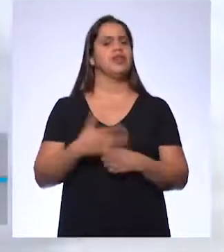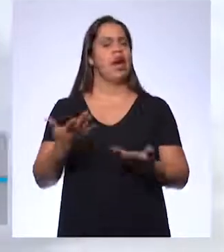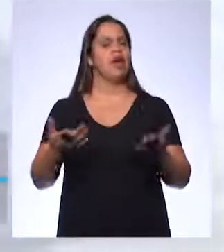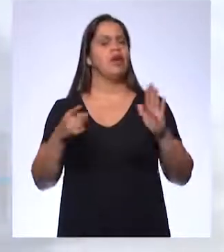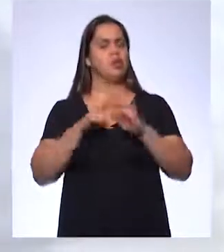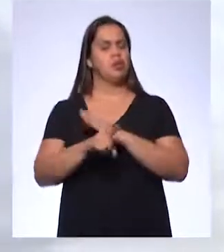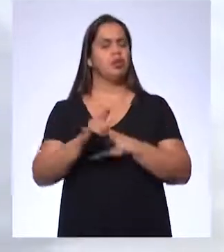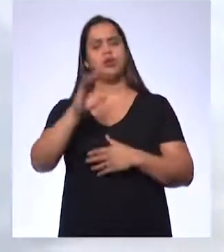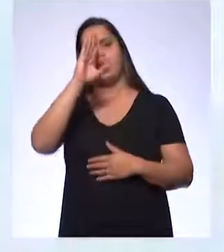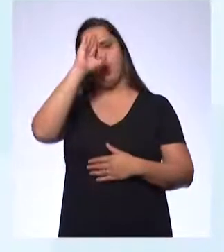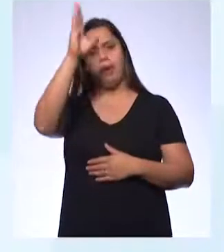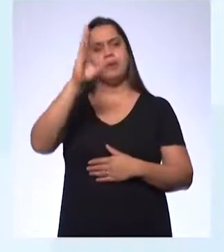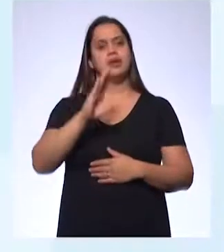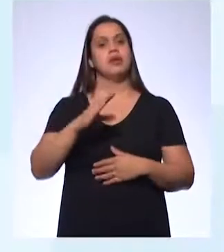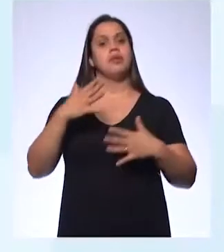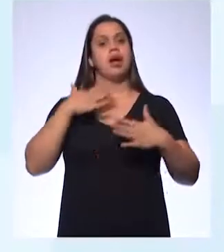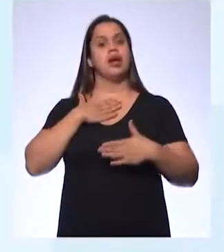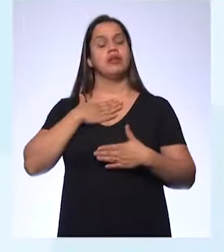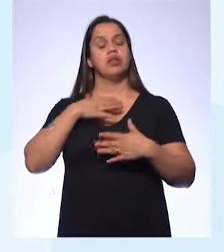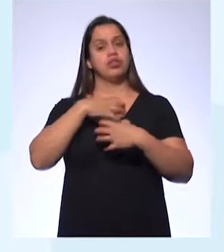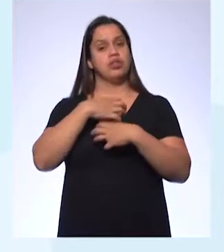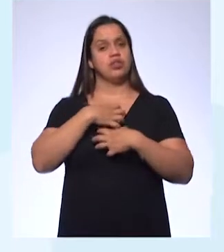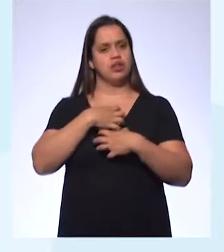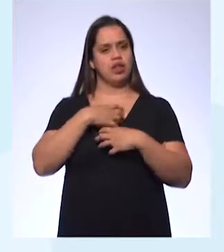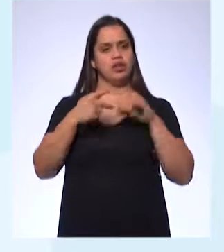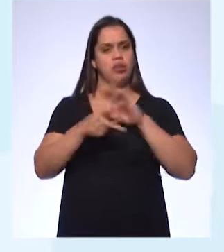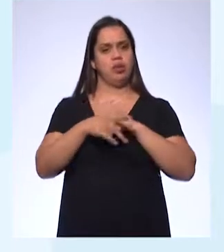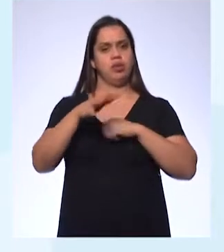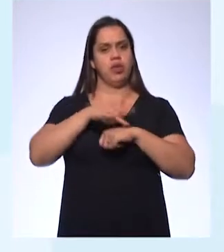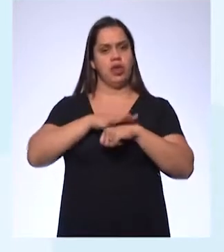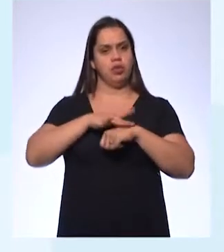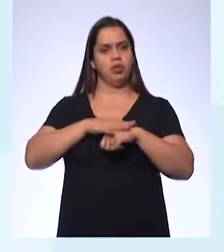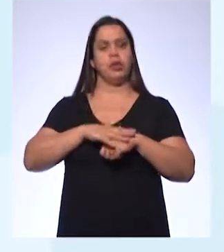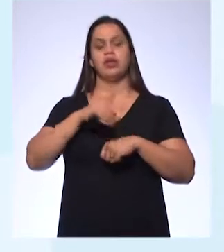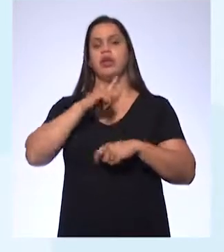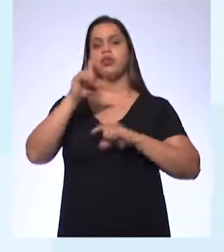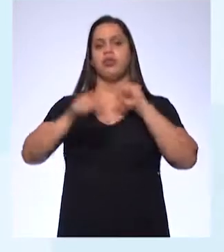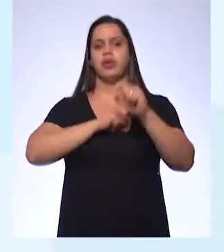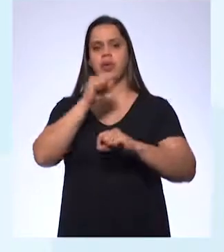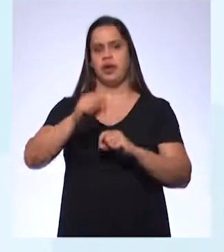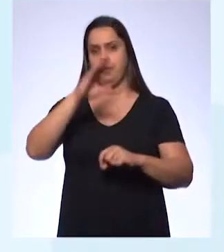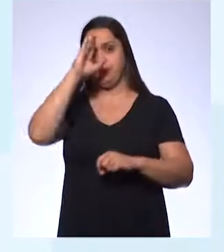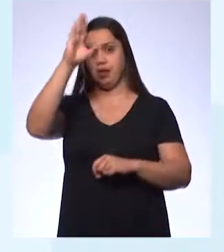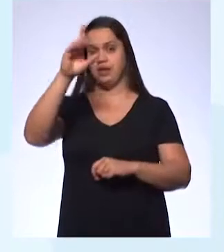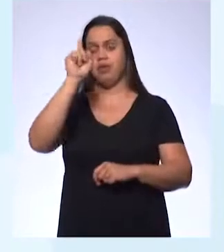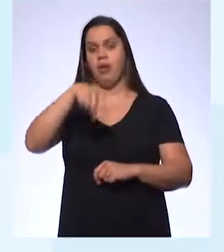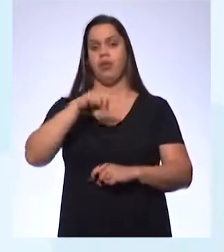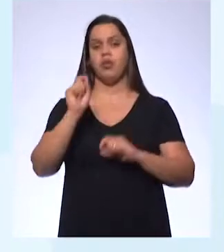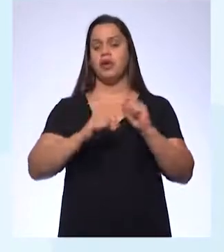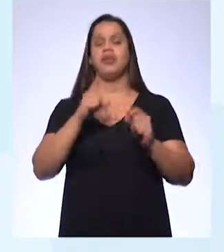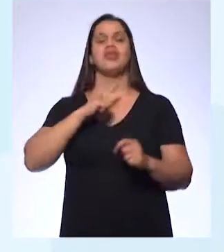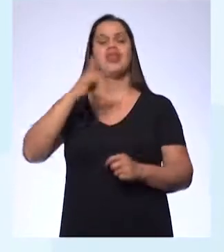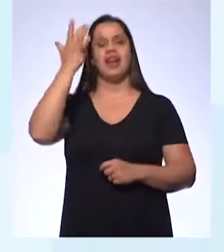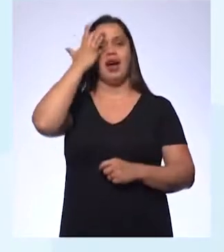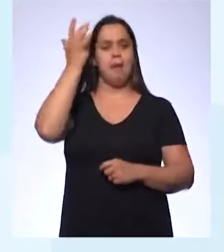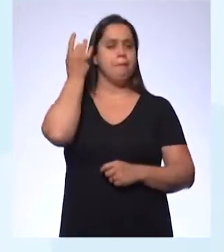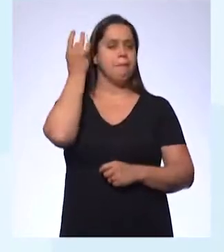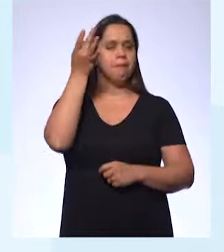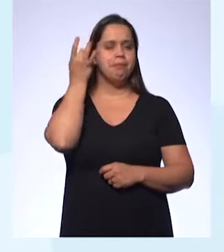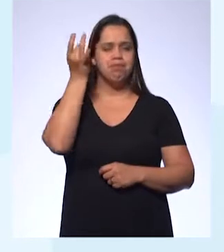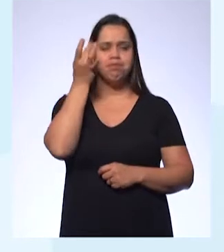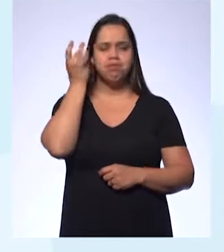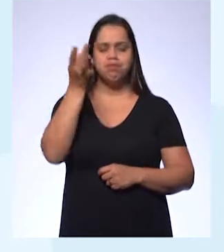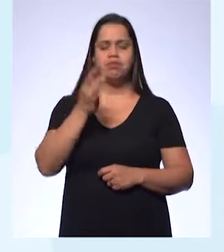principais sintomas da malária? Aí a gente tem então aí um slidezinho. Tá vendo? Ó, pode ter dor de cabeça,